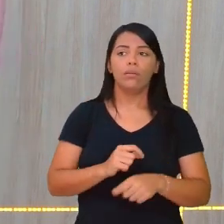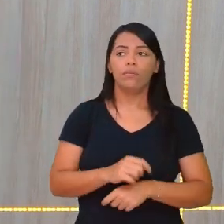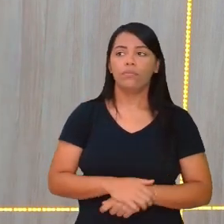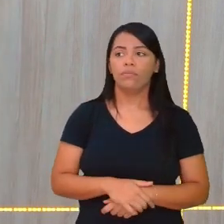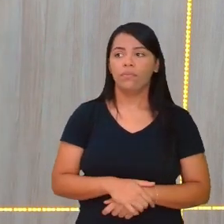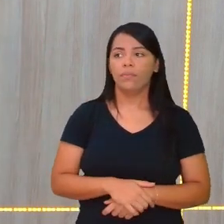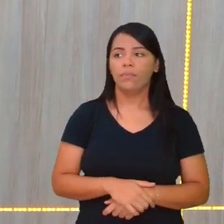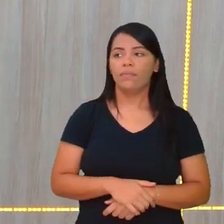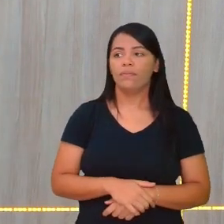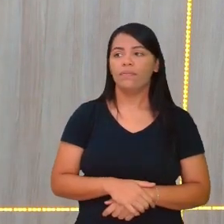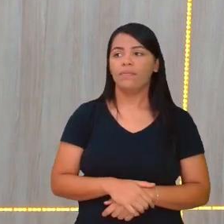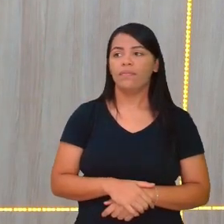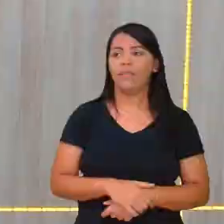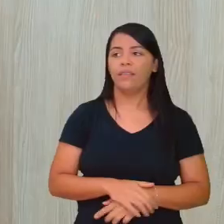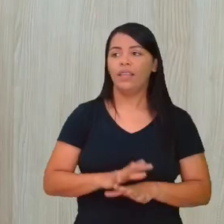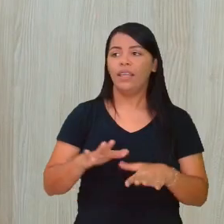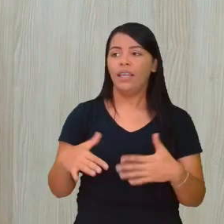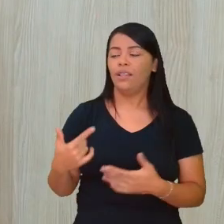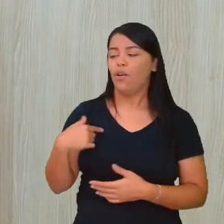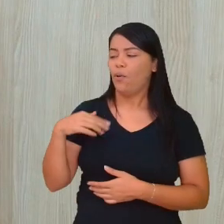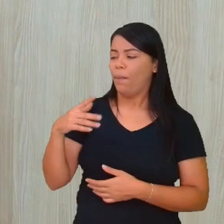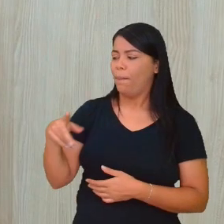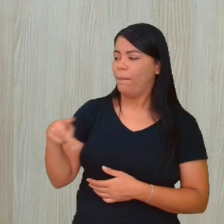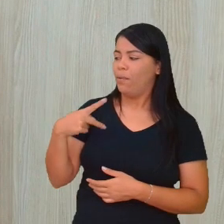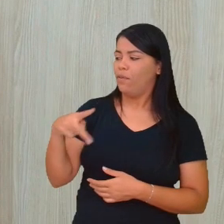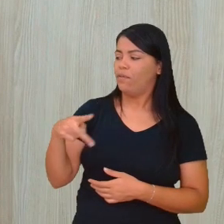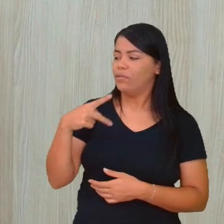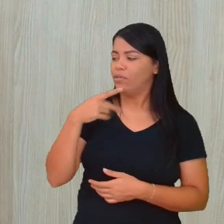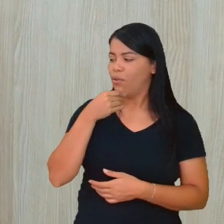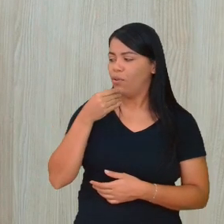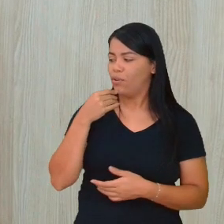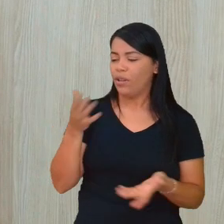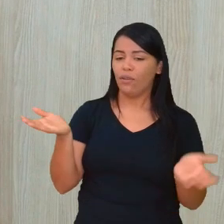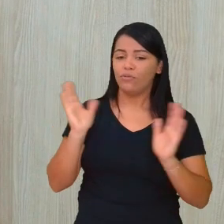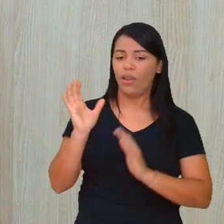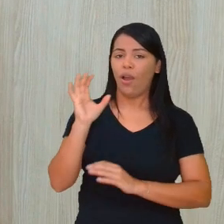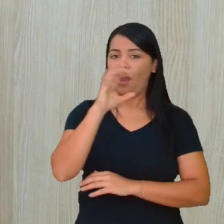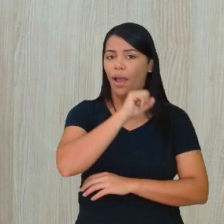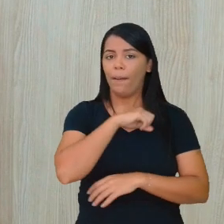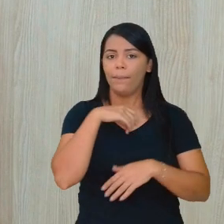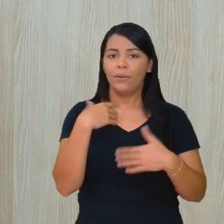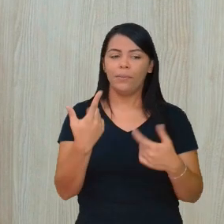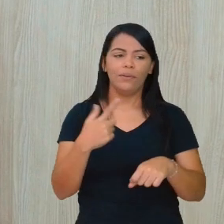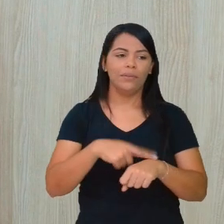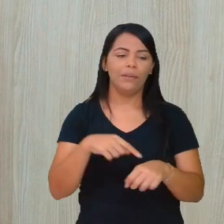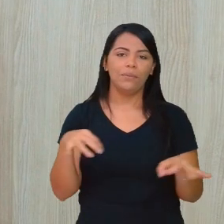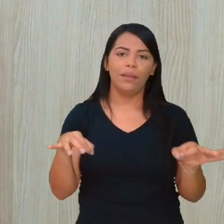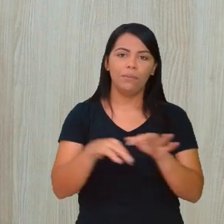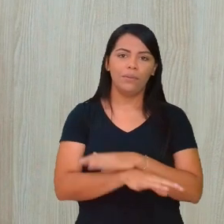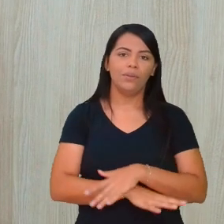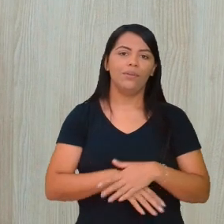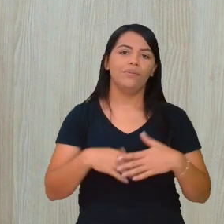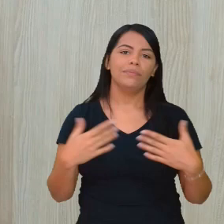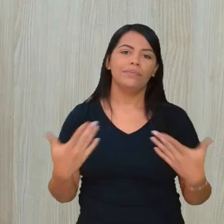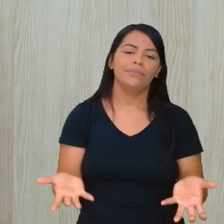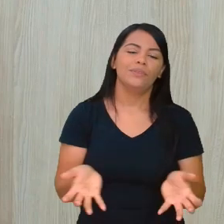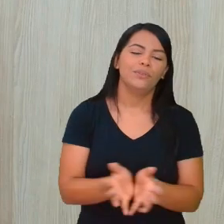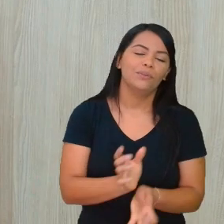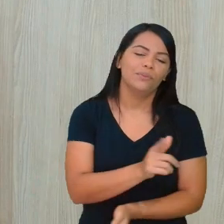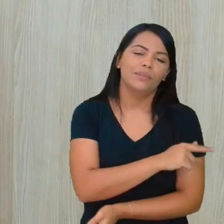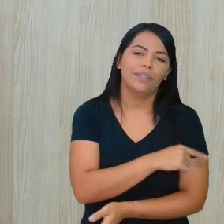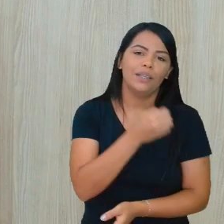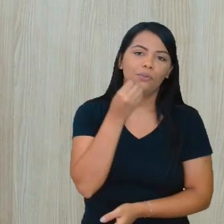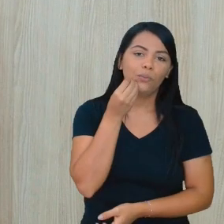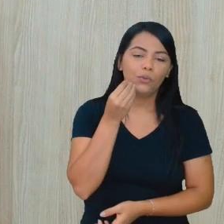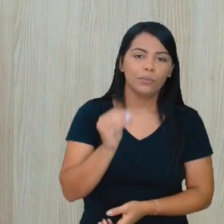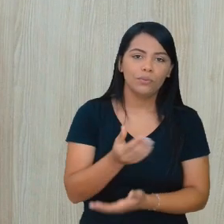tchau super rápido que a gente já estourou aqui o tempo. Então, galerinha massa do sexto ano, ó, um cheirinho para vocês,